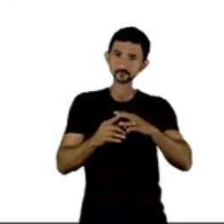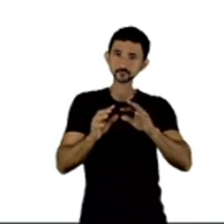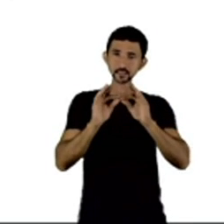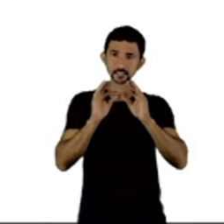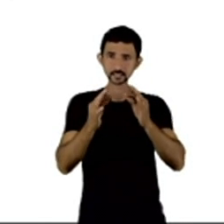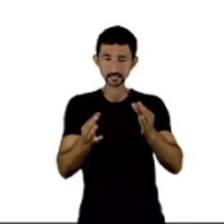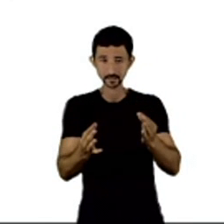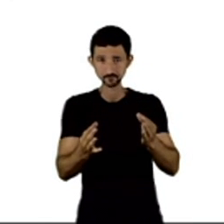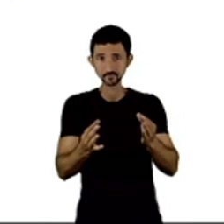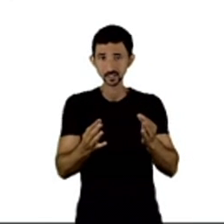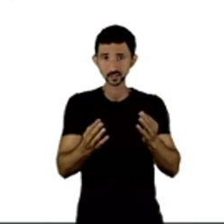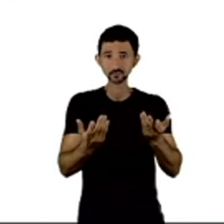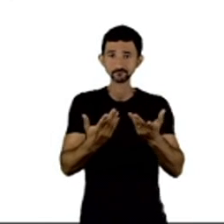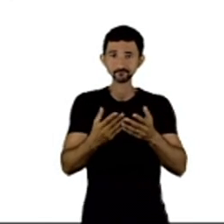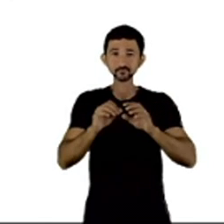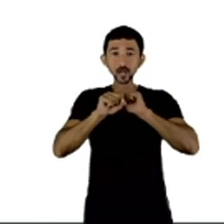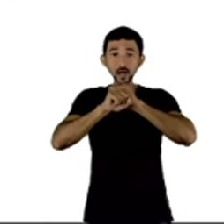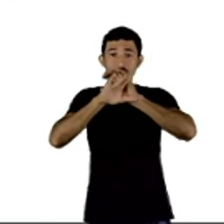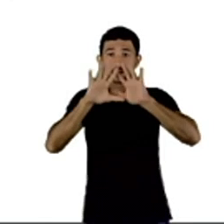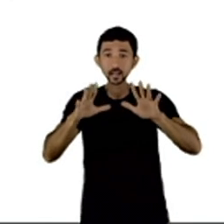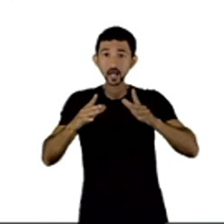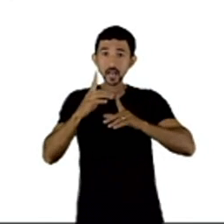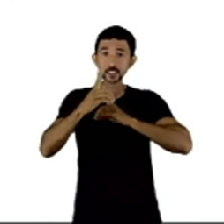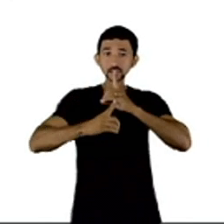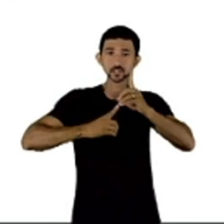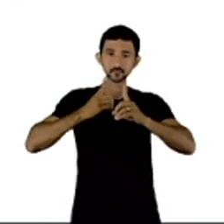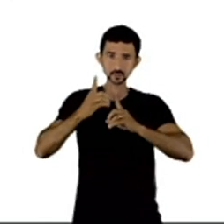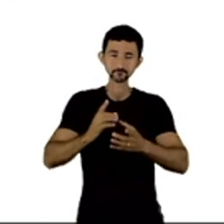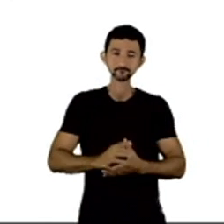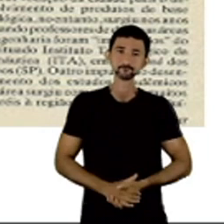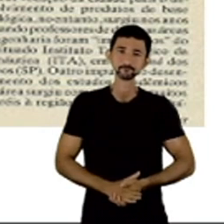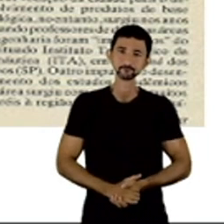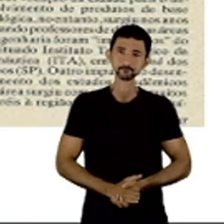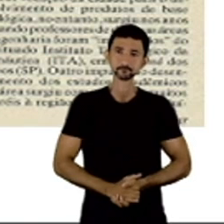traços de linguagem simples, clara e dinâmica.